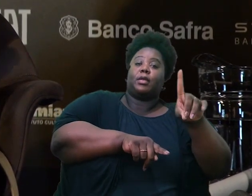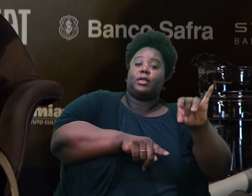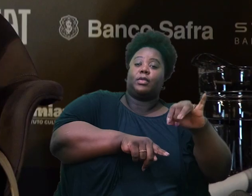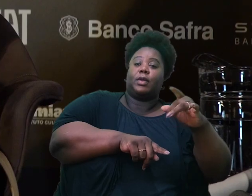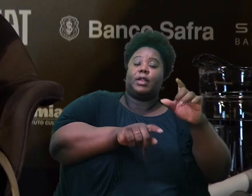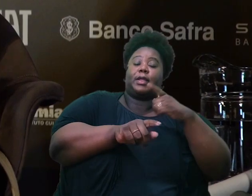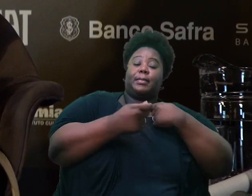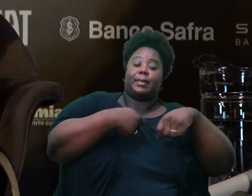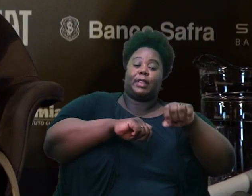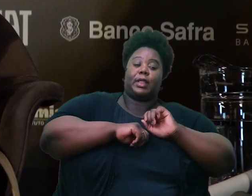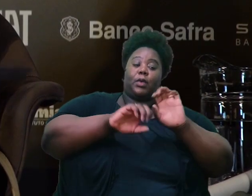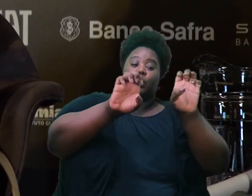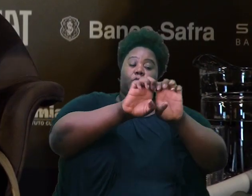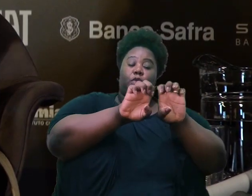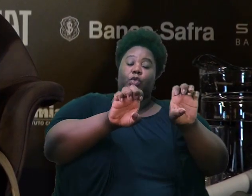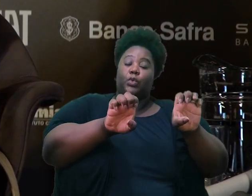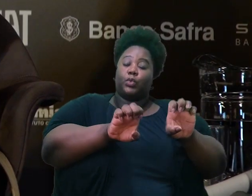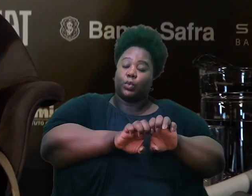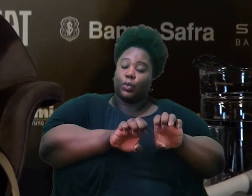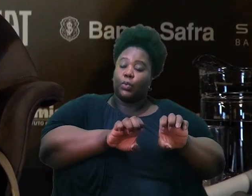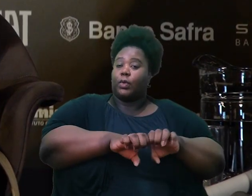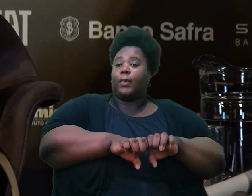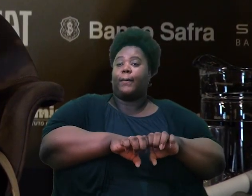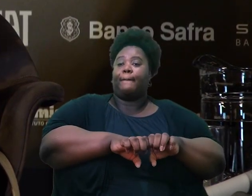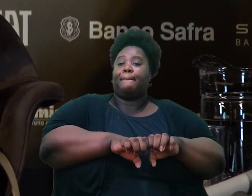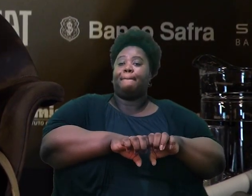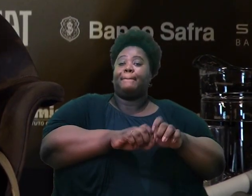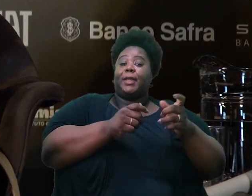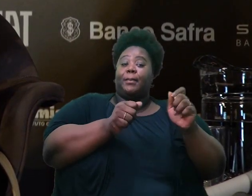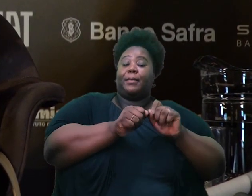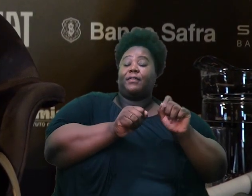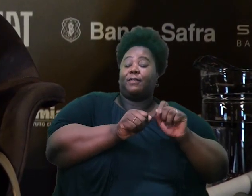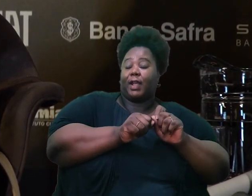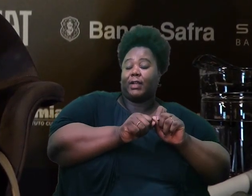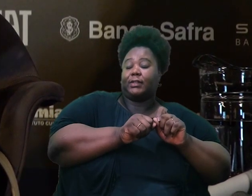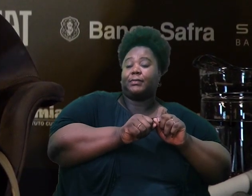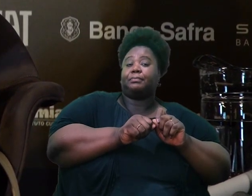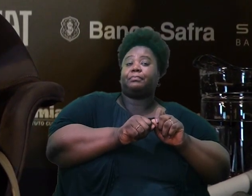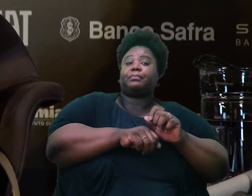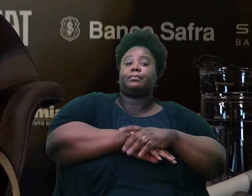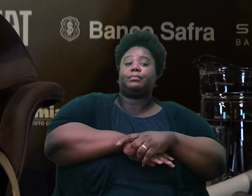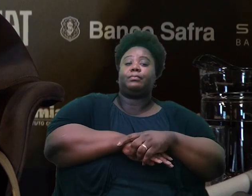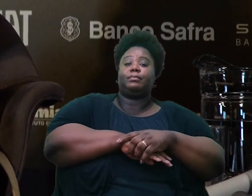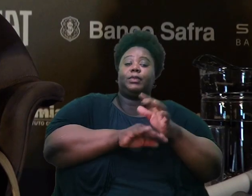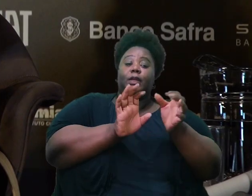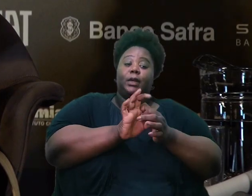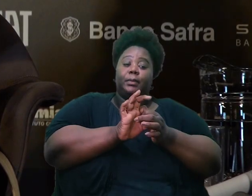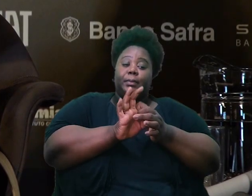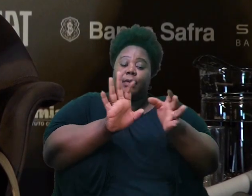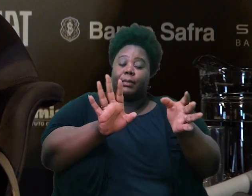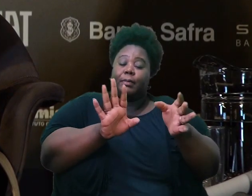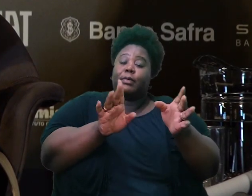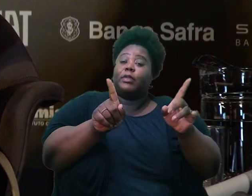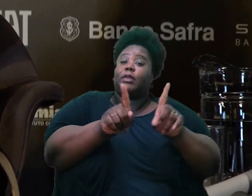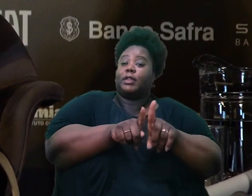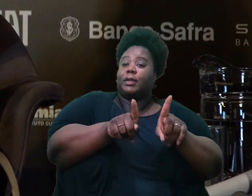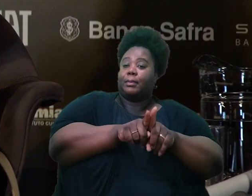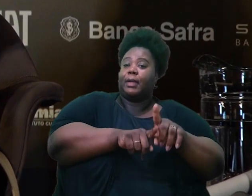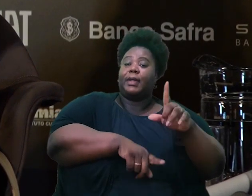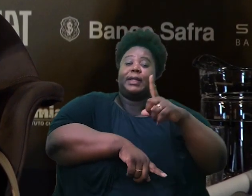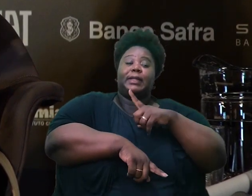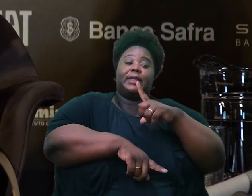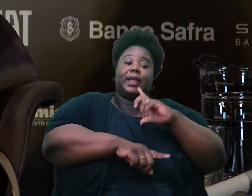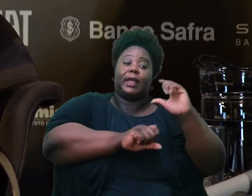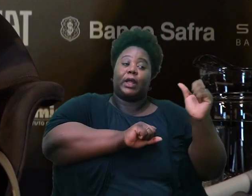me estruturou, que me constituiu, que me permitiu, inclusive, ter